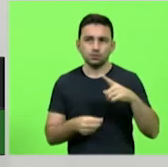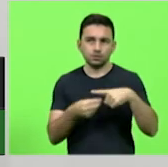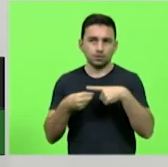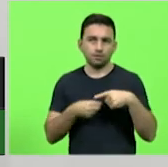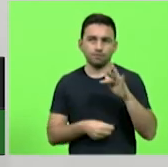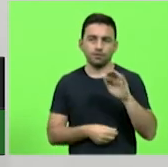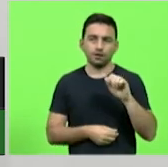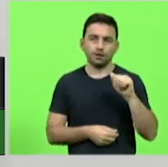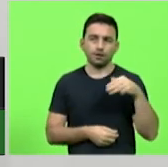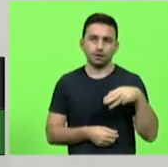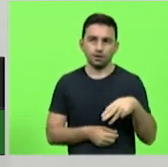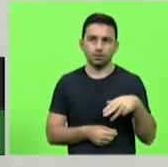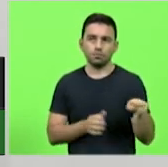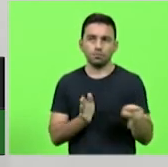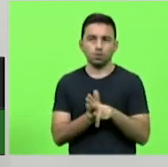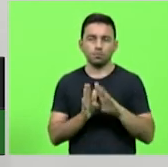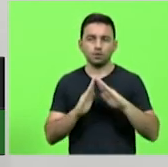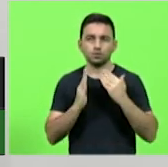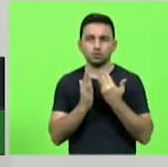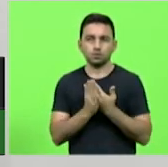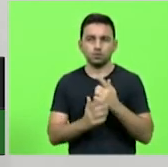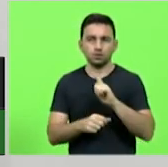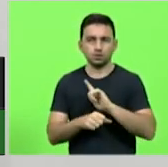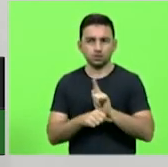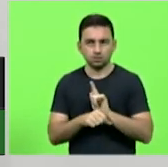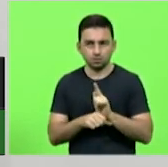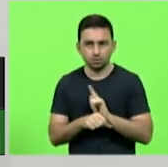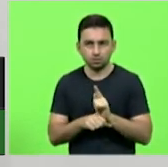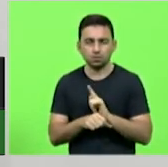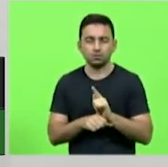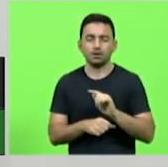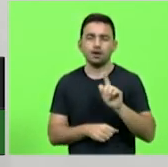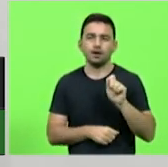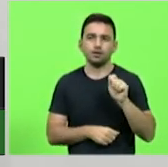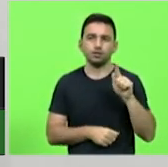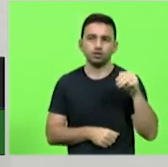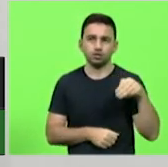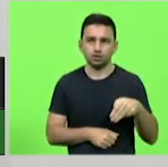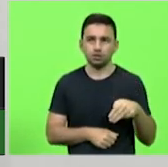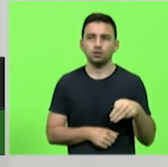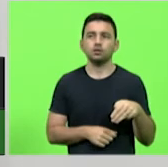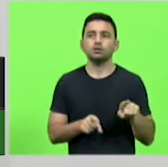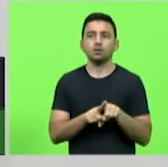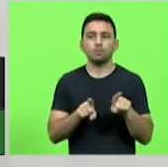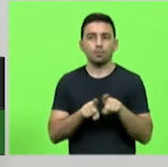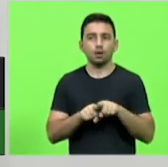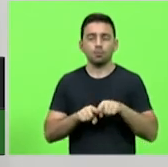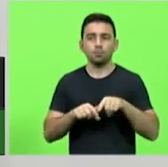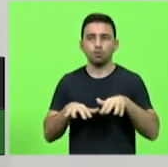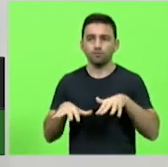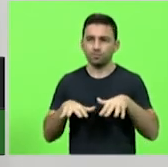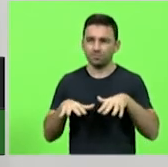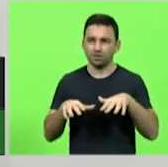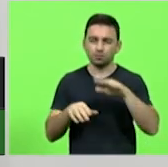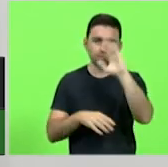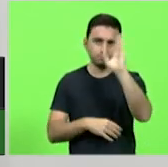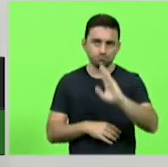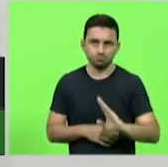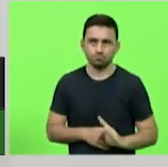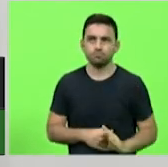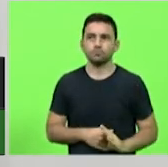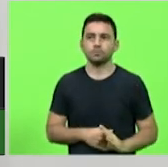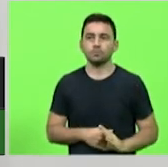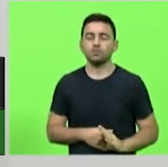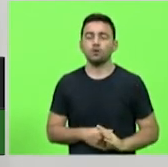FECAM, através da Escola de Gestão Pública, GEM, e também do Movimento Nacional das ODS Santa Catarina,